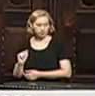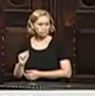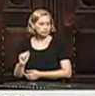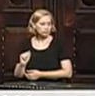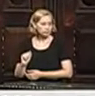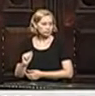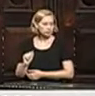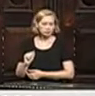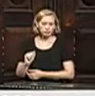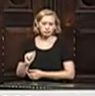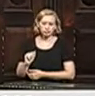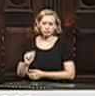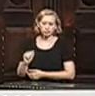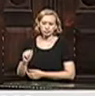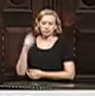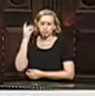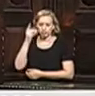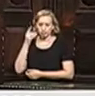deputado Jânio Mendes.